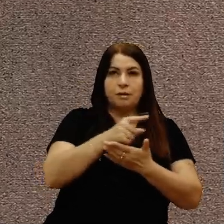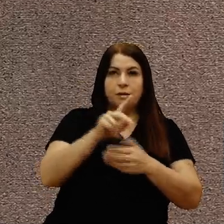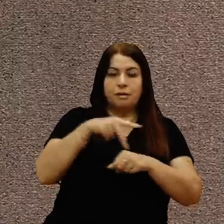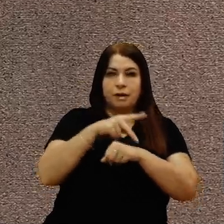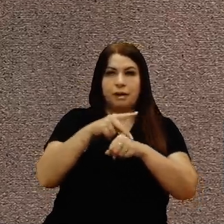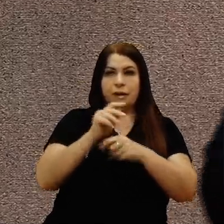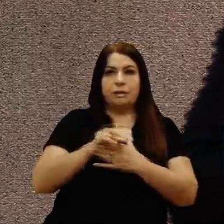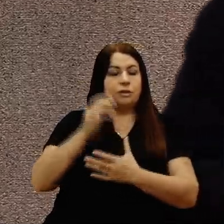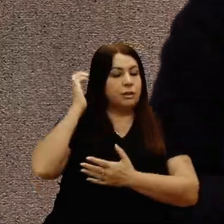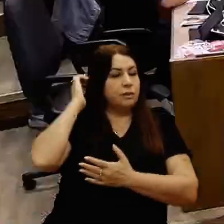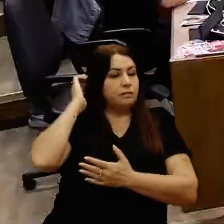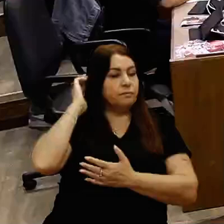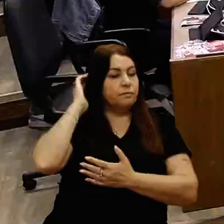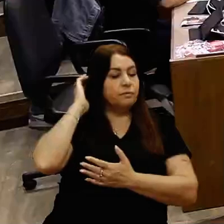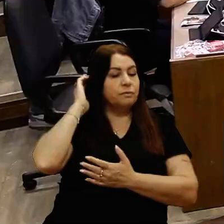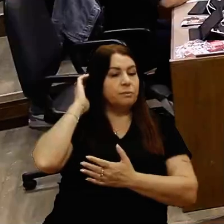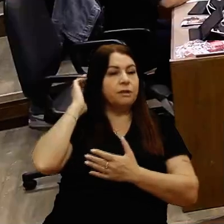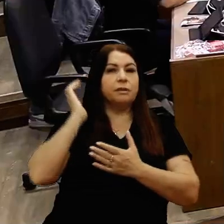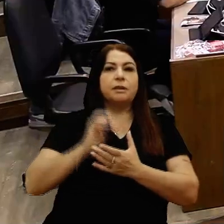Era isso, presidente, muito obrigado.